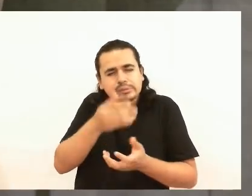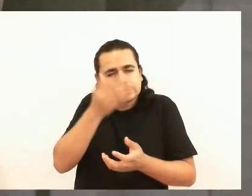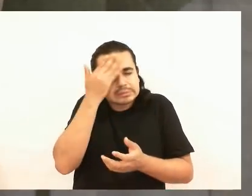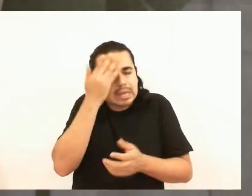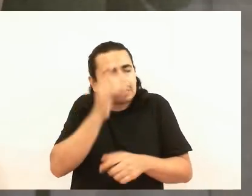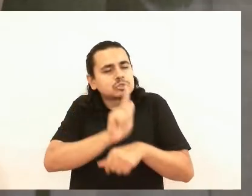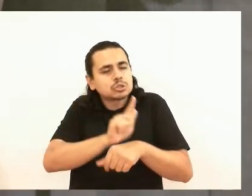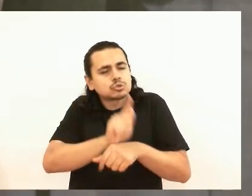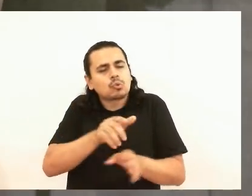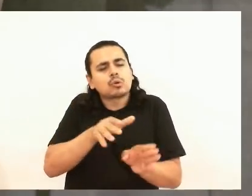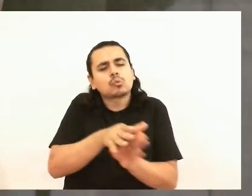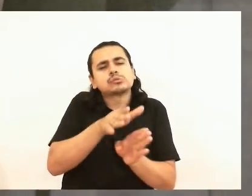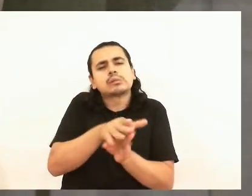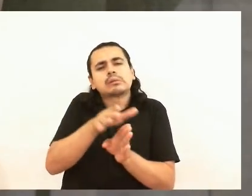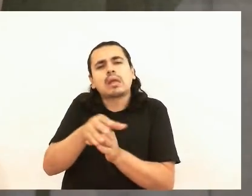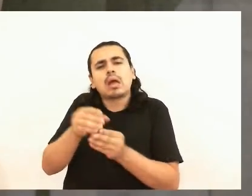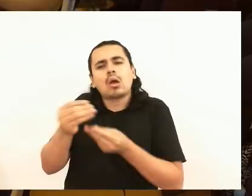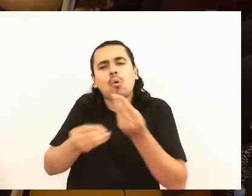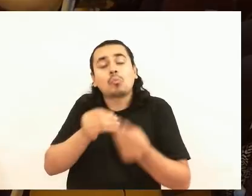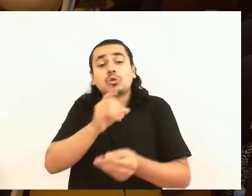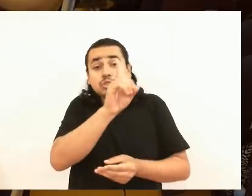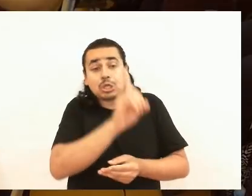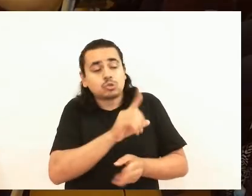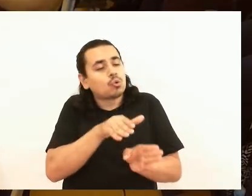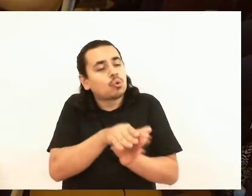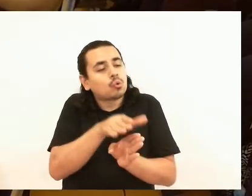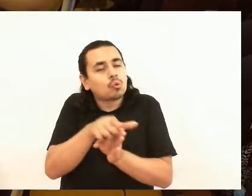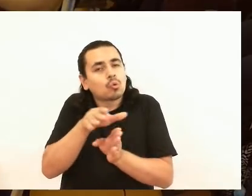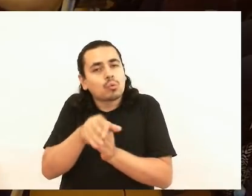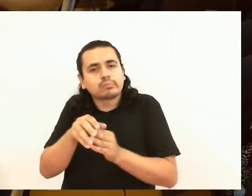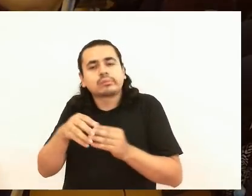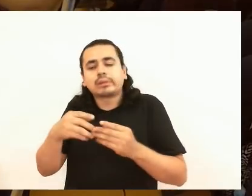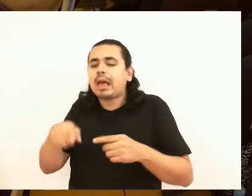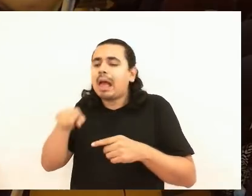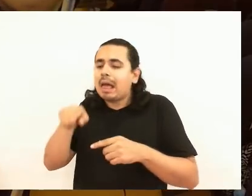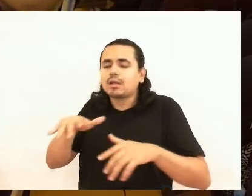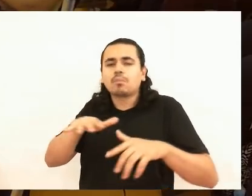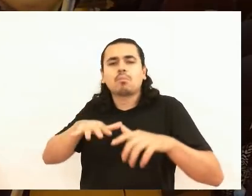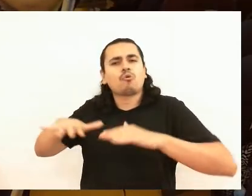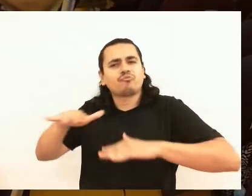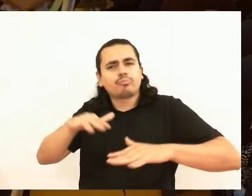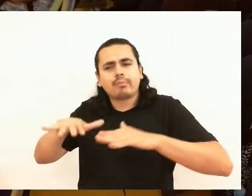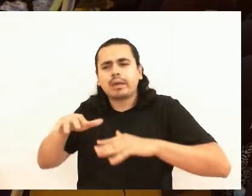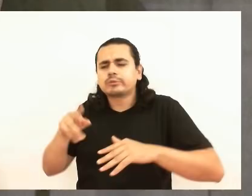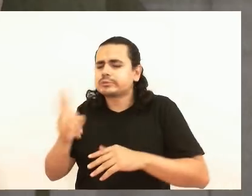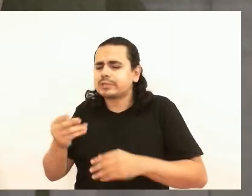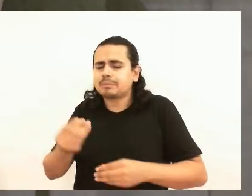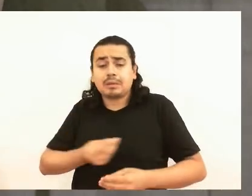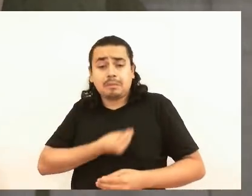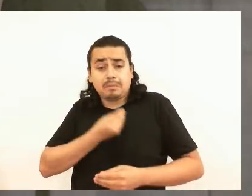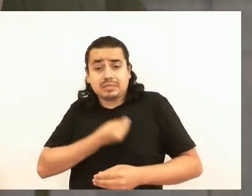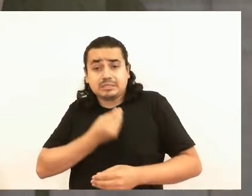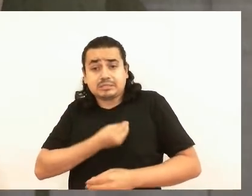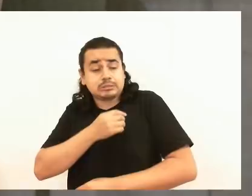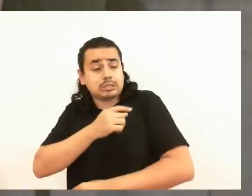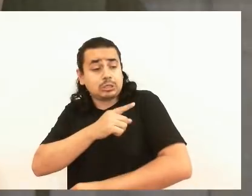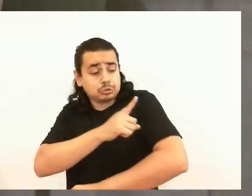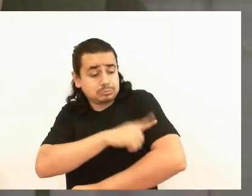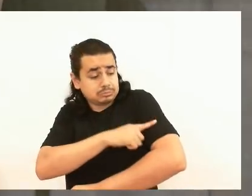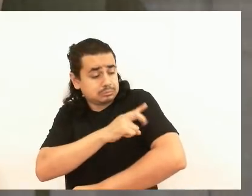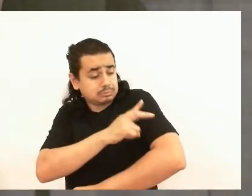olhos para os açores diretor isso será que esse movimento esteja presente né no ensino fundamental e